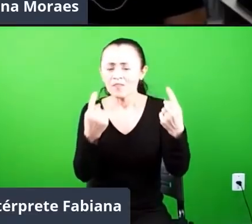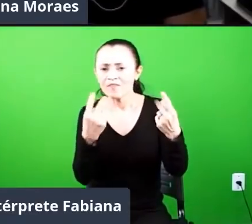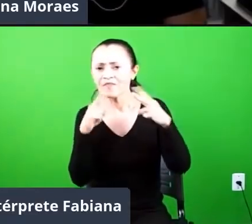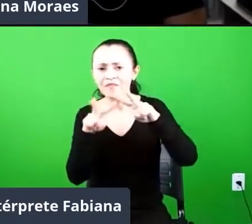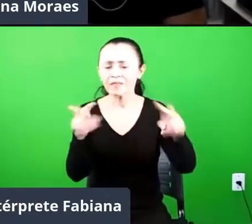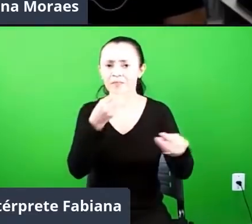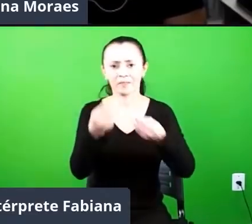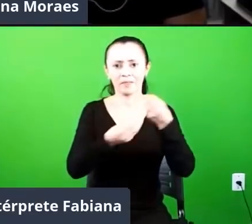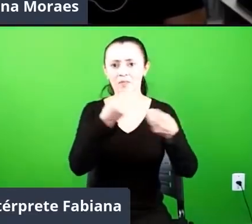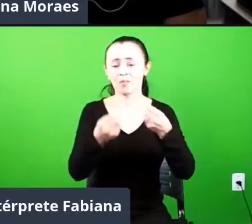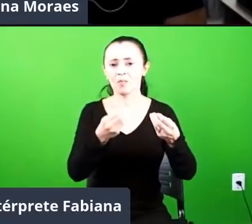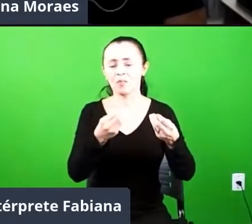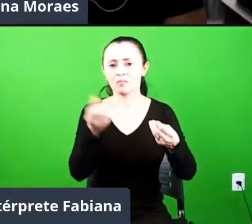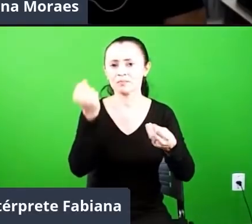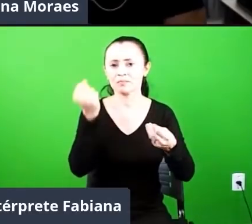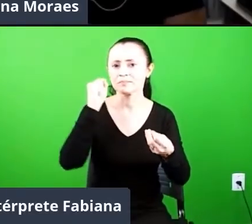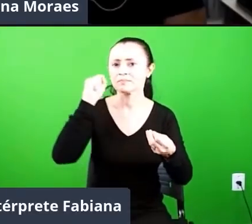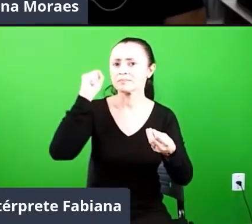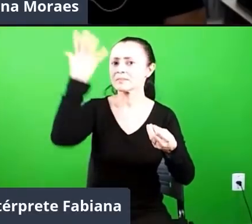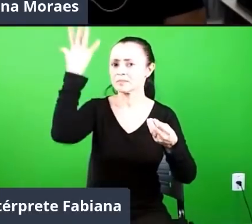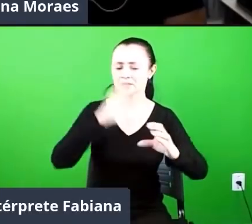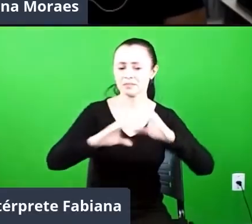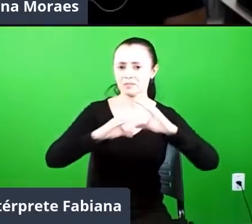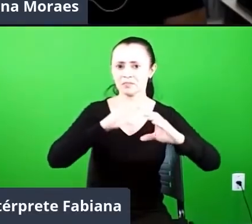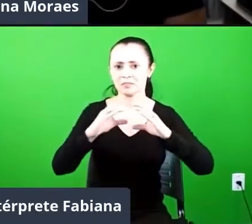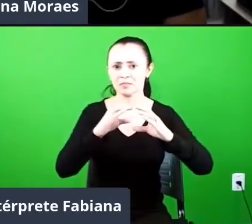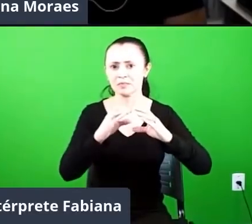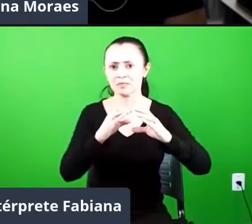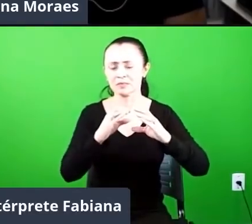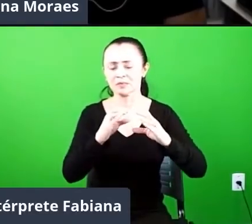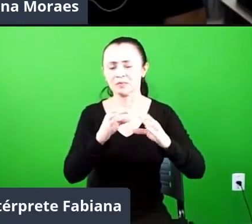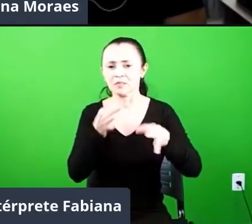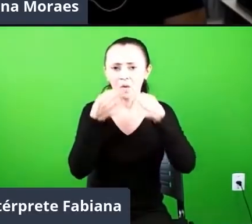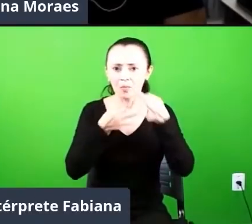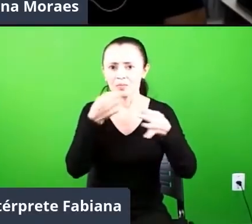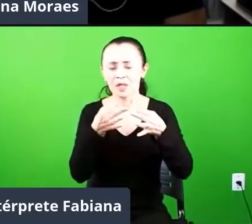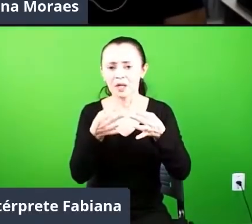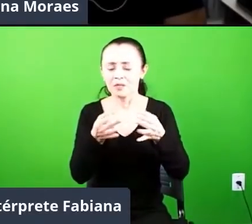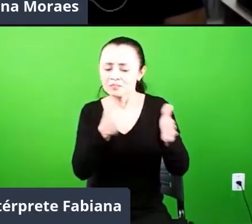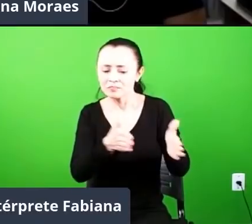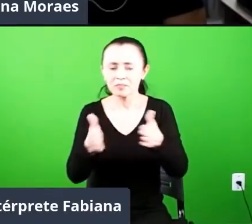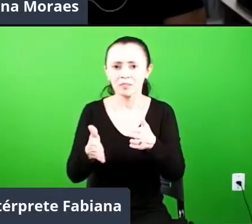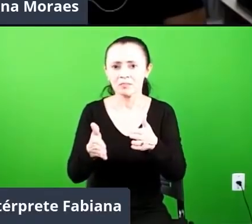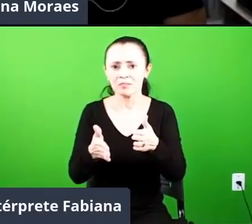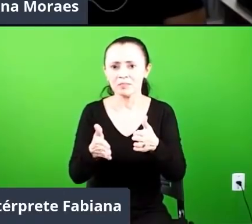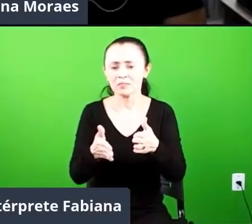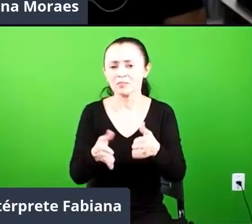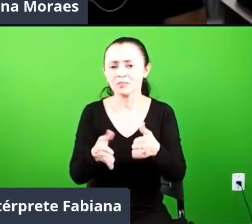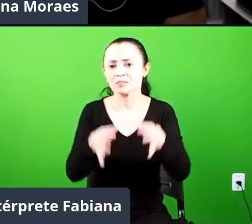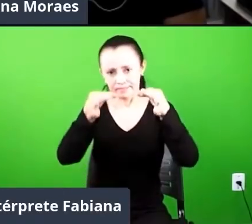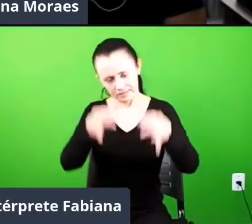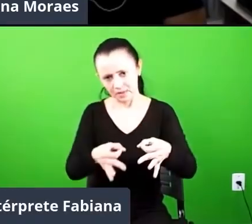essa comunicação, eu vou propor intervenções nos momentos adequados. Então, existe uma interação acontecendo,